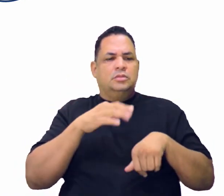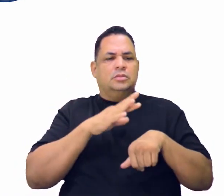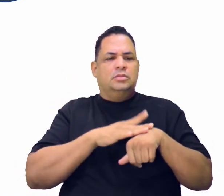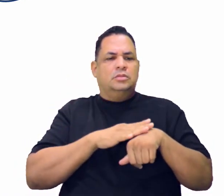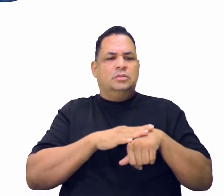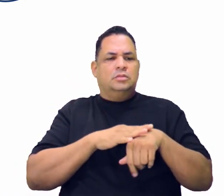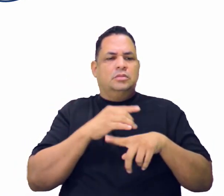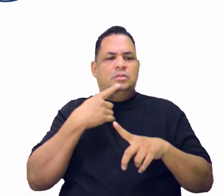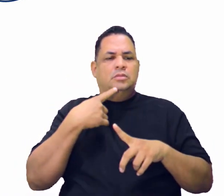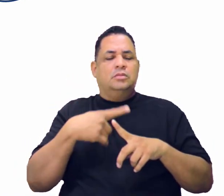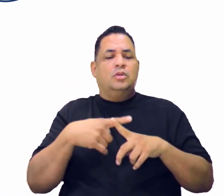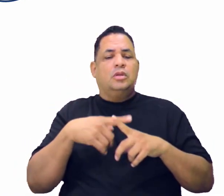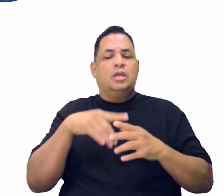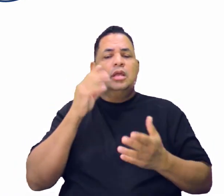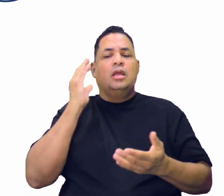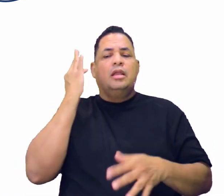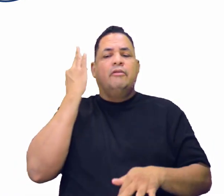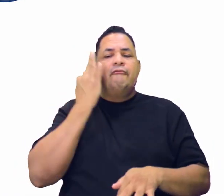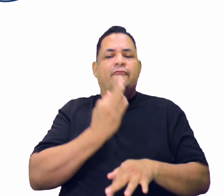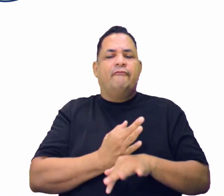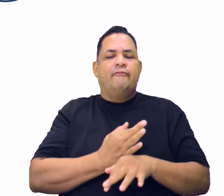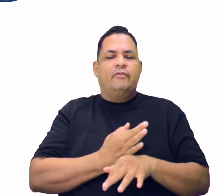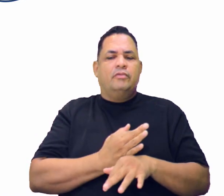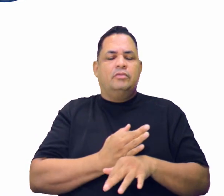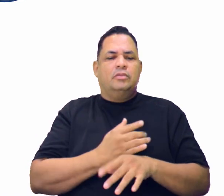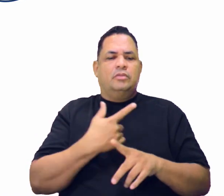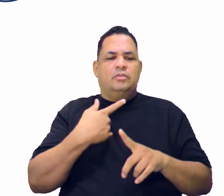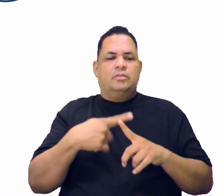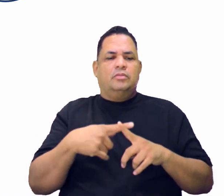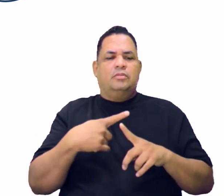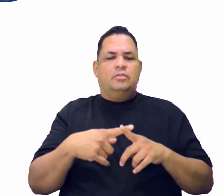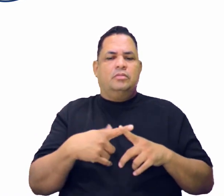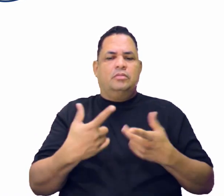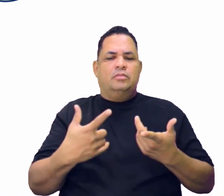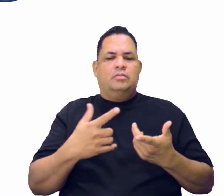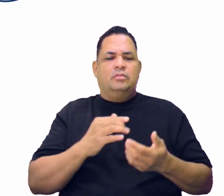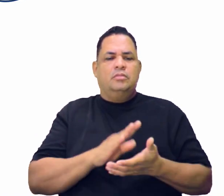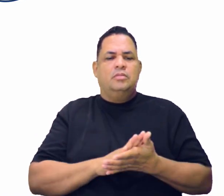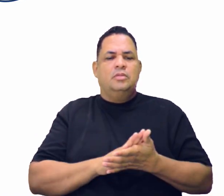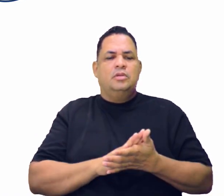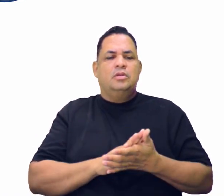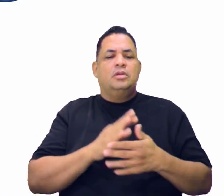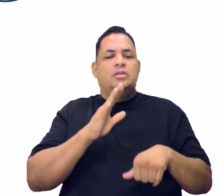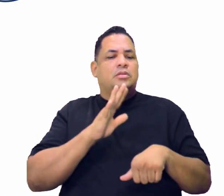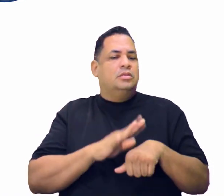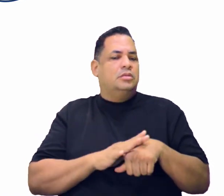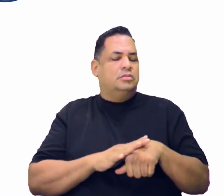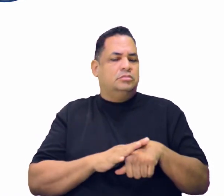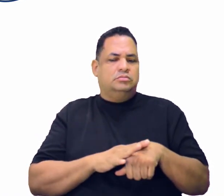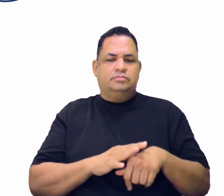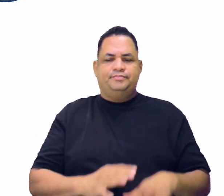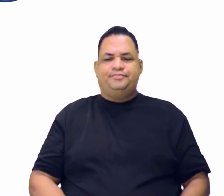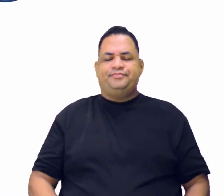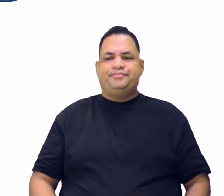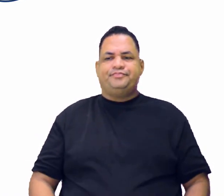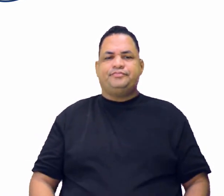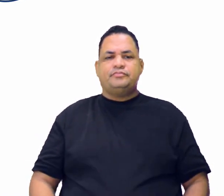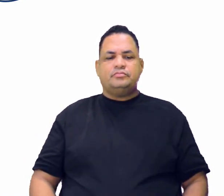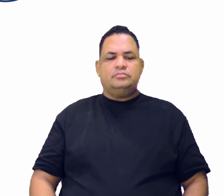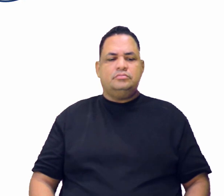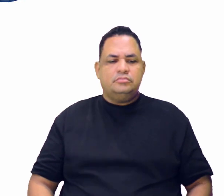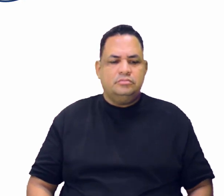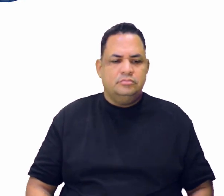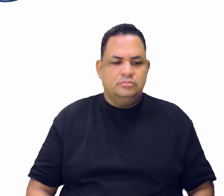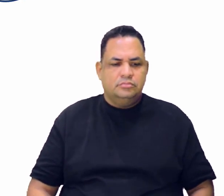a causa da falta, a doença, né? A causa de não ter ido ao trabalho é porque ele estava doente. Então, aqui,